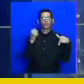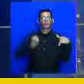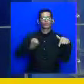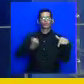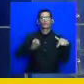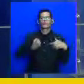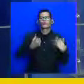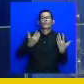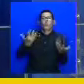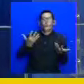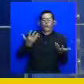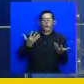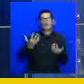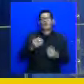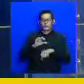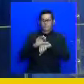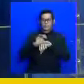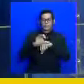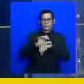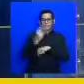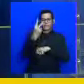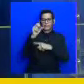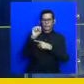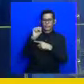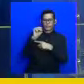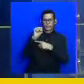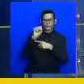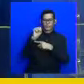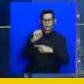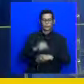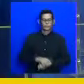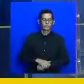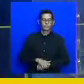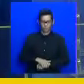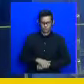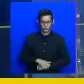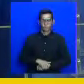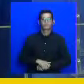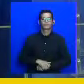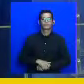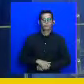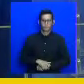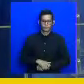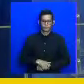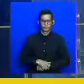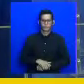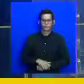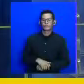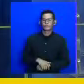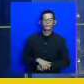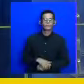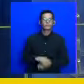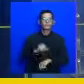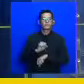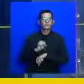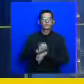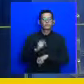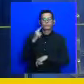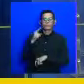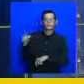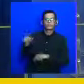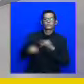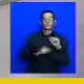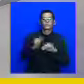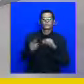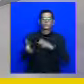Bola cinza 28. Cinza número 28. Antes da confirmação das sete dezenas sorteadas,